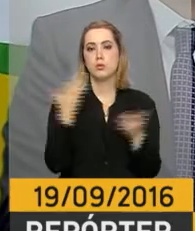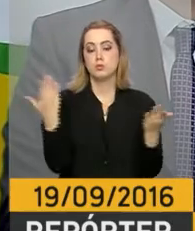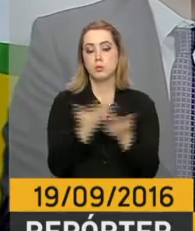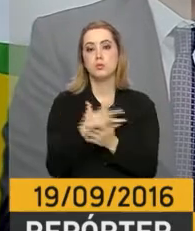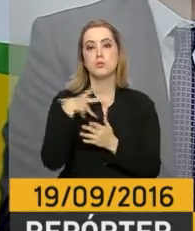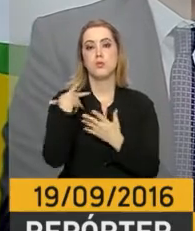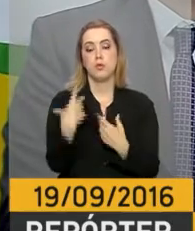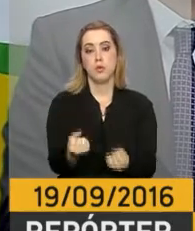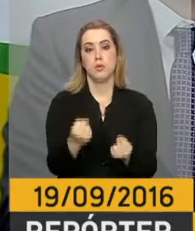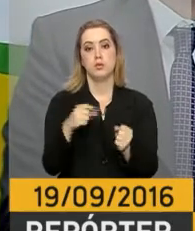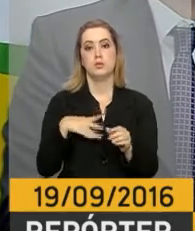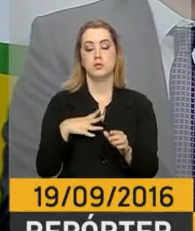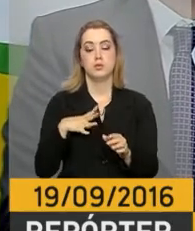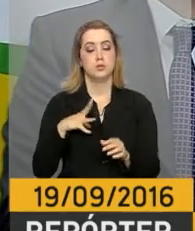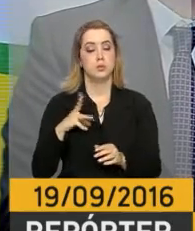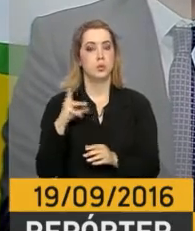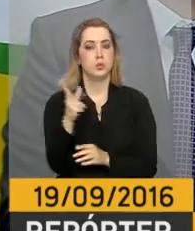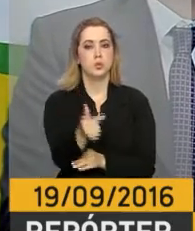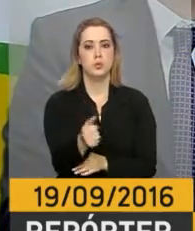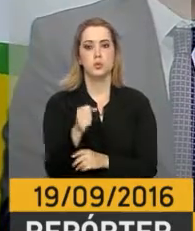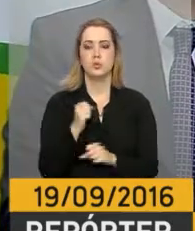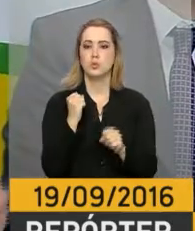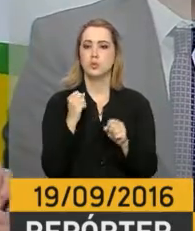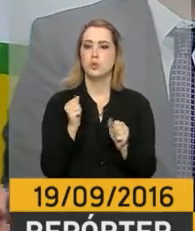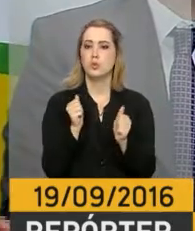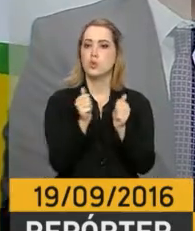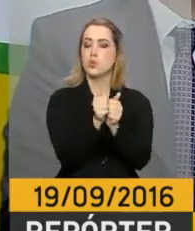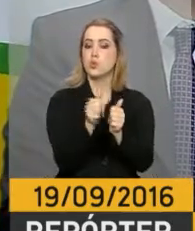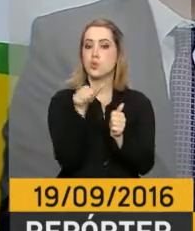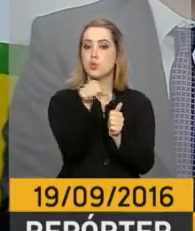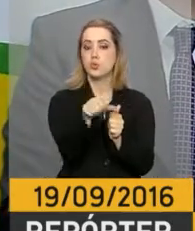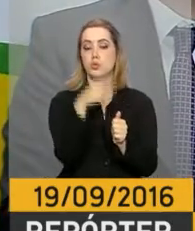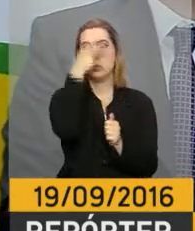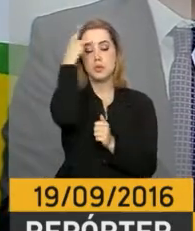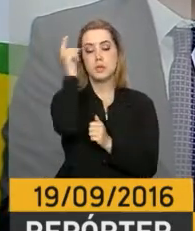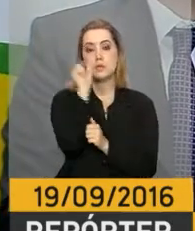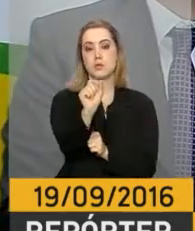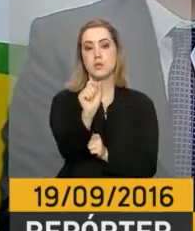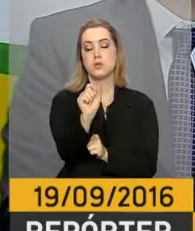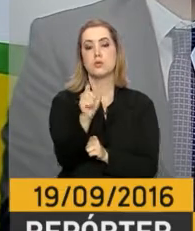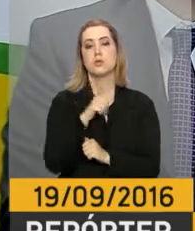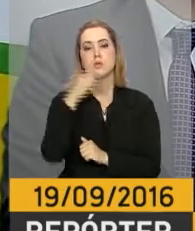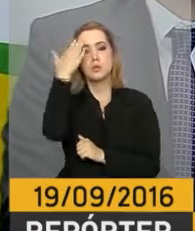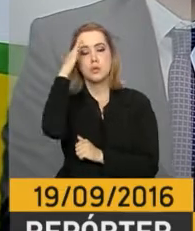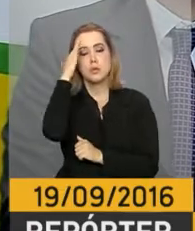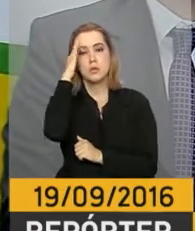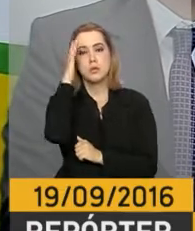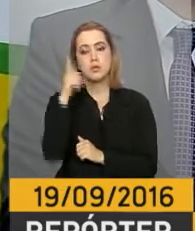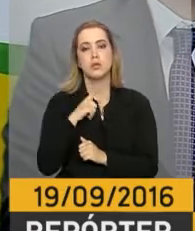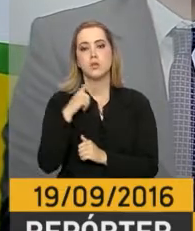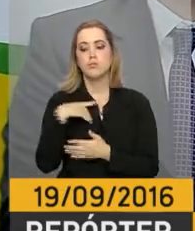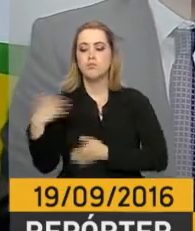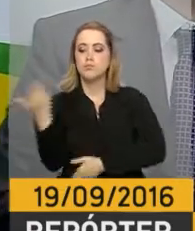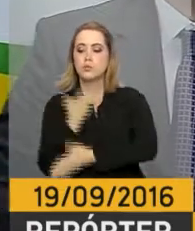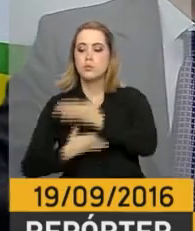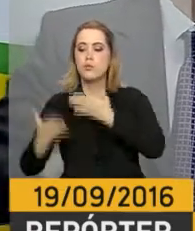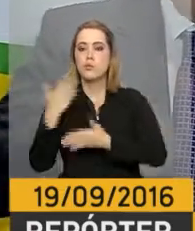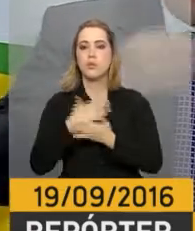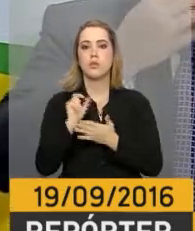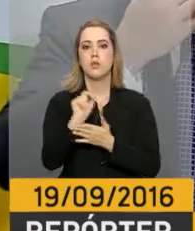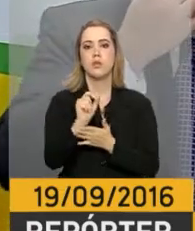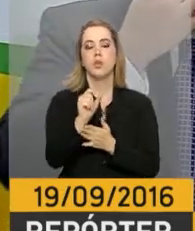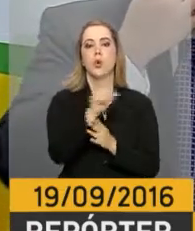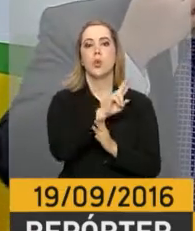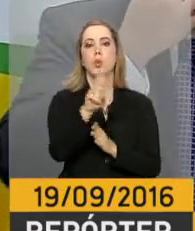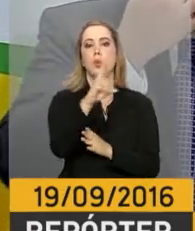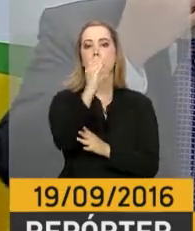as medidas juntos com aqueles que entendem de ambiente concorrencial, como o CADE, para